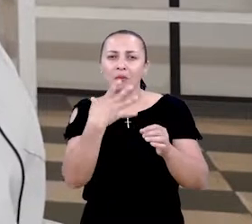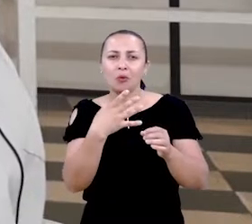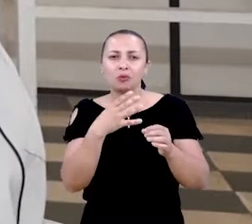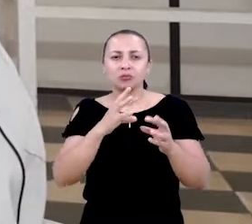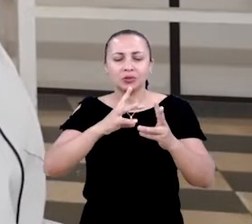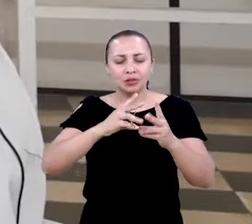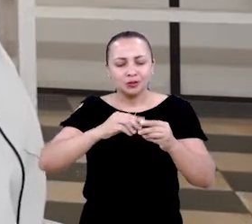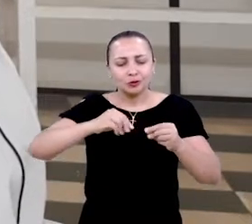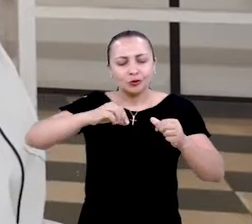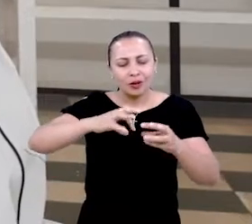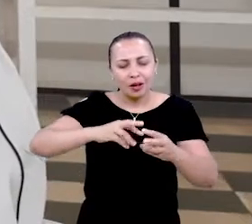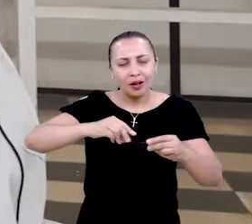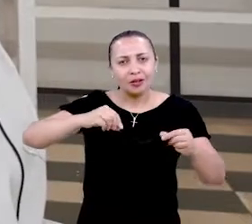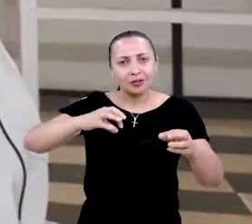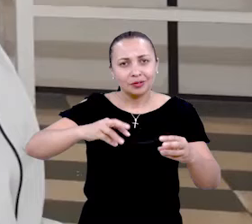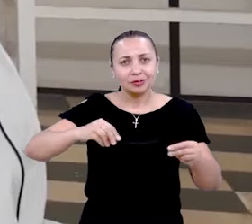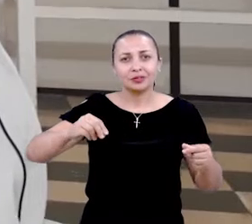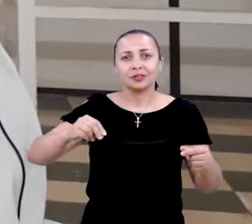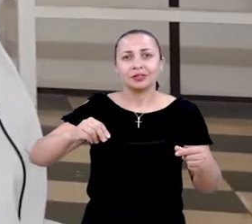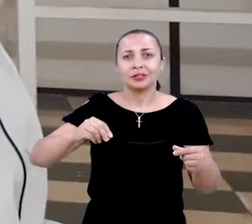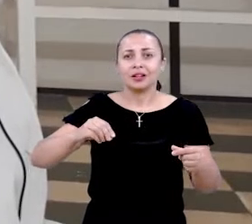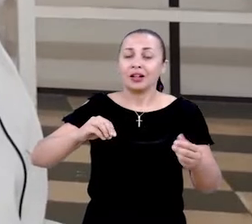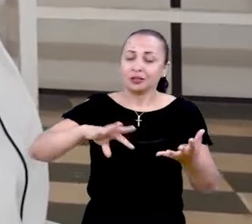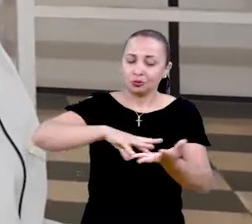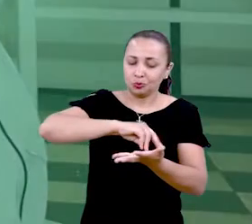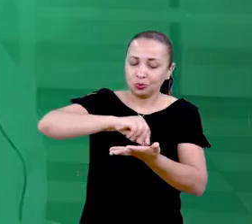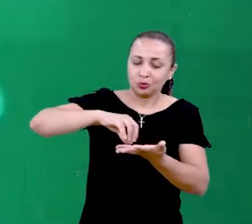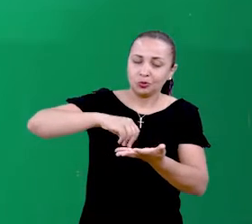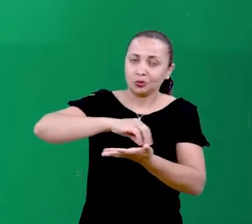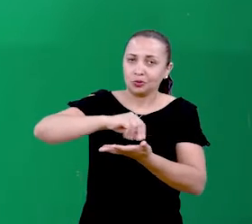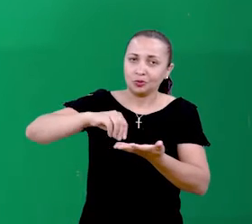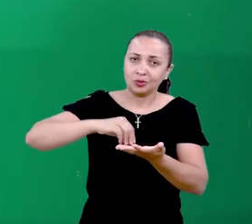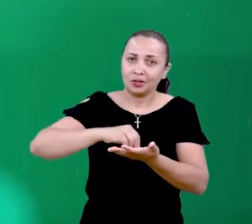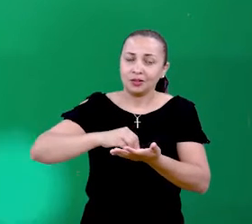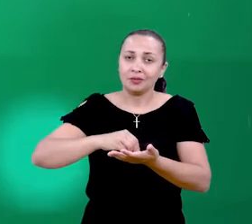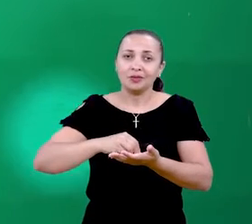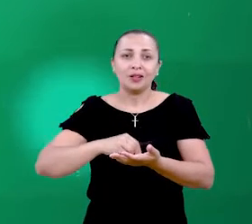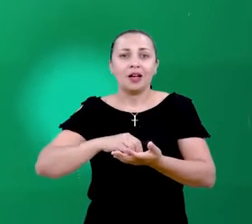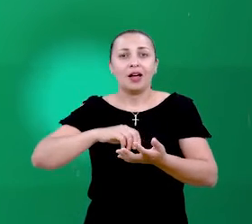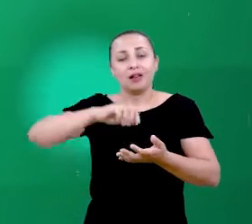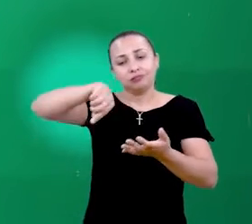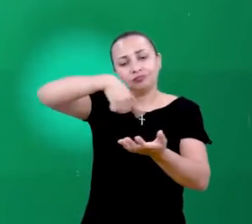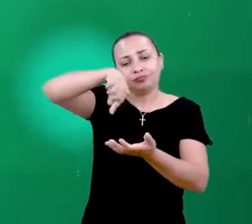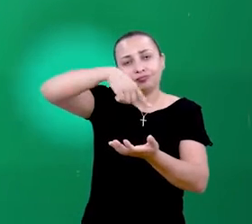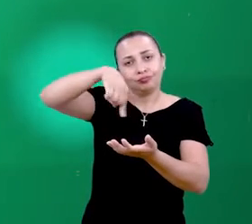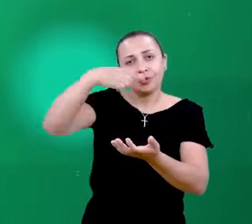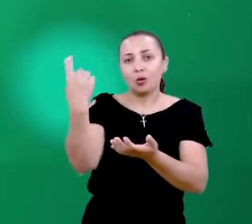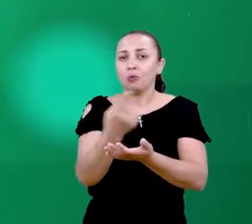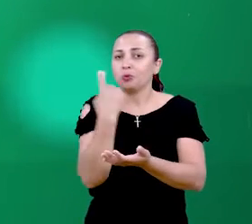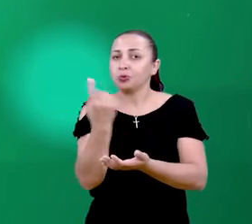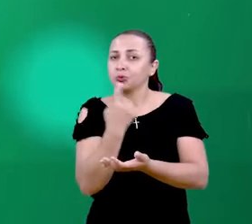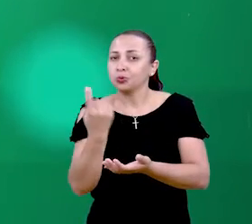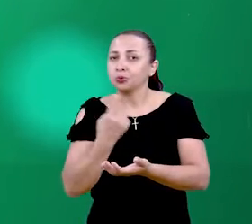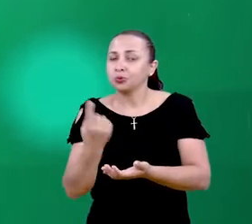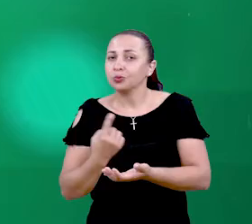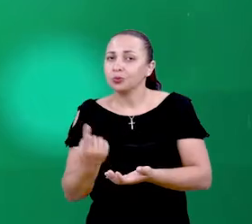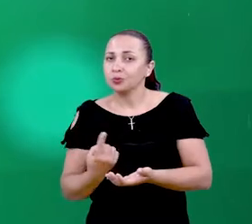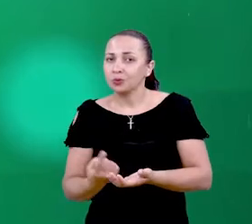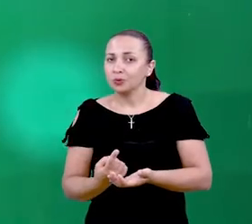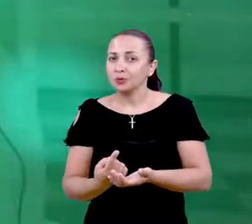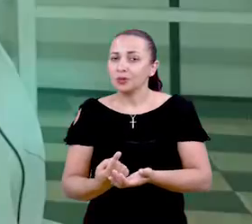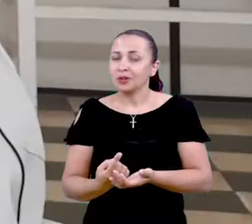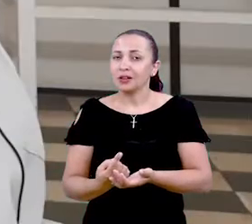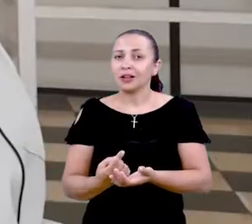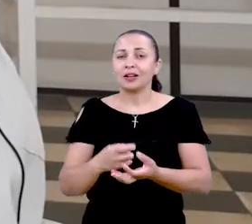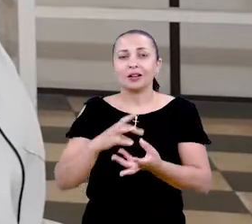estar craqueladinha. Ela foi pulverizada, né, foi colocada num liquidificador industrial e